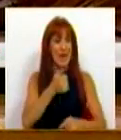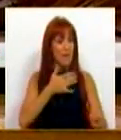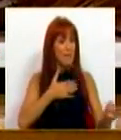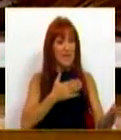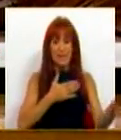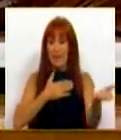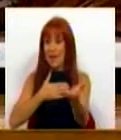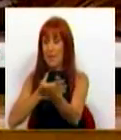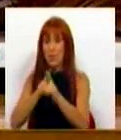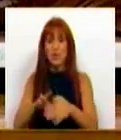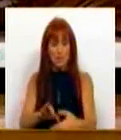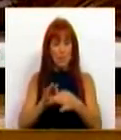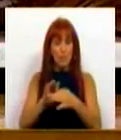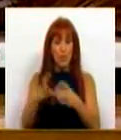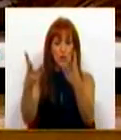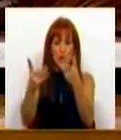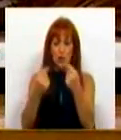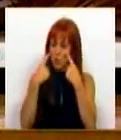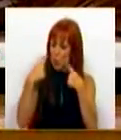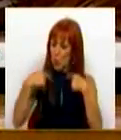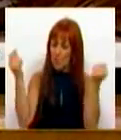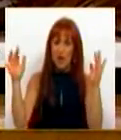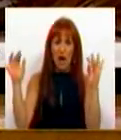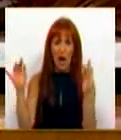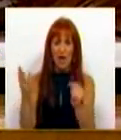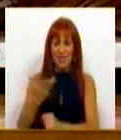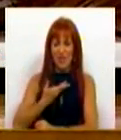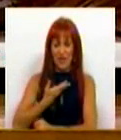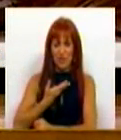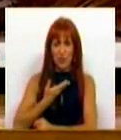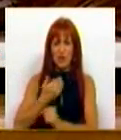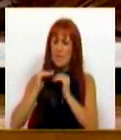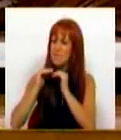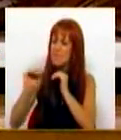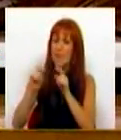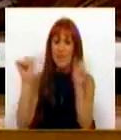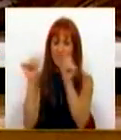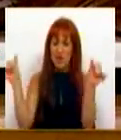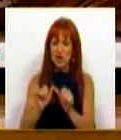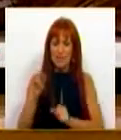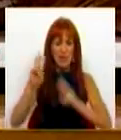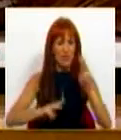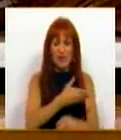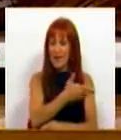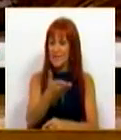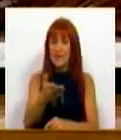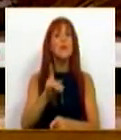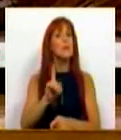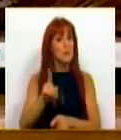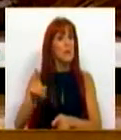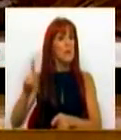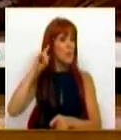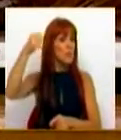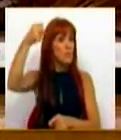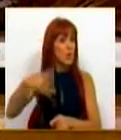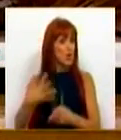empresas, consolidar as contas públicas e reduzir a dívida e estabilizar o sistema financeiro são